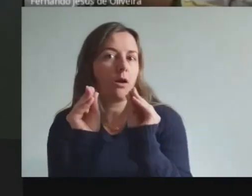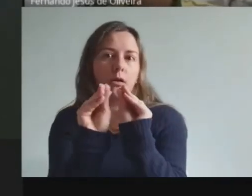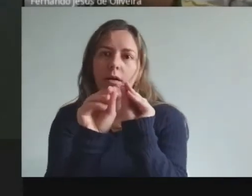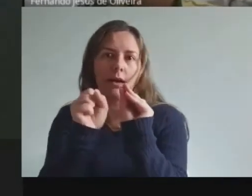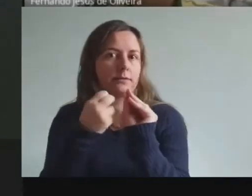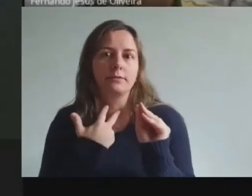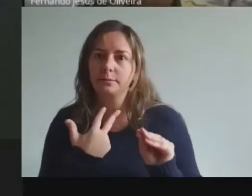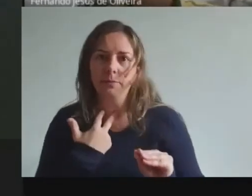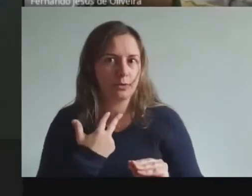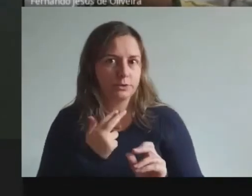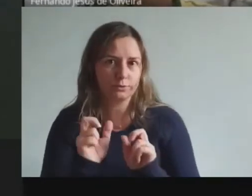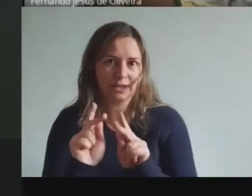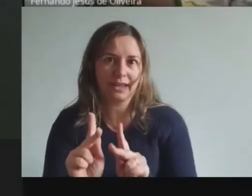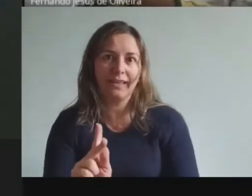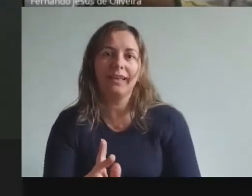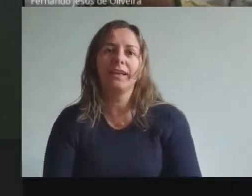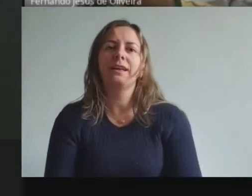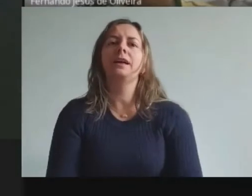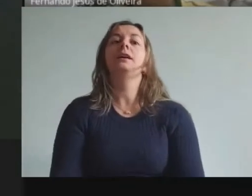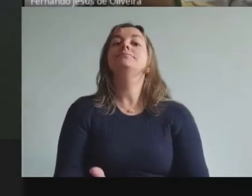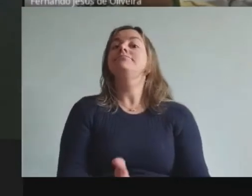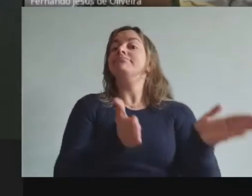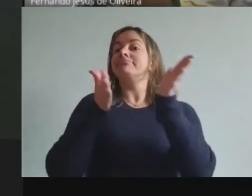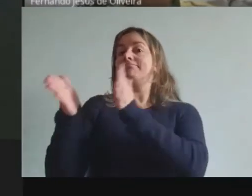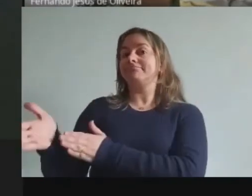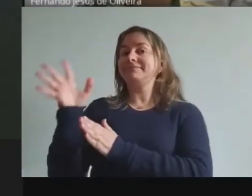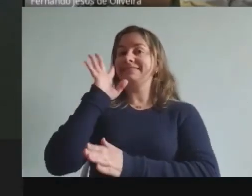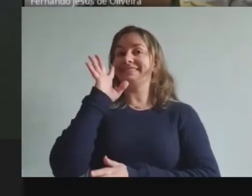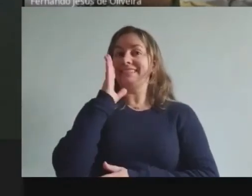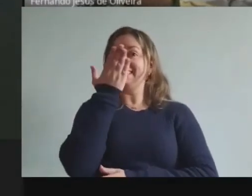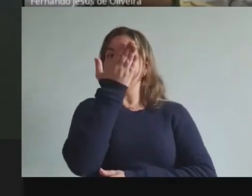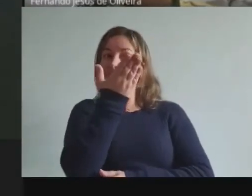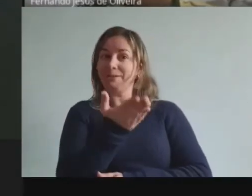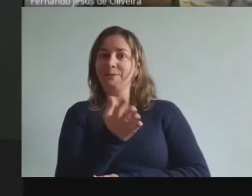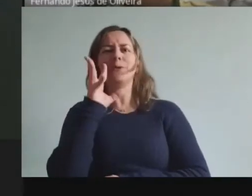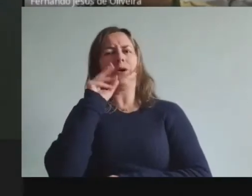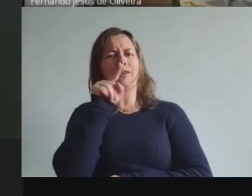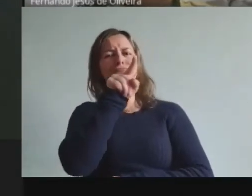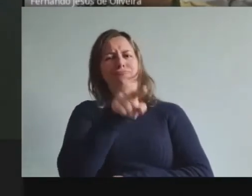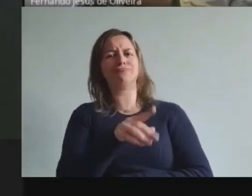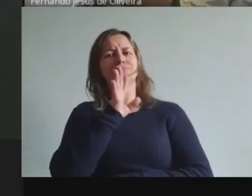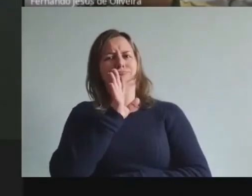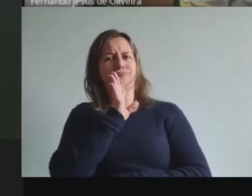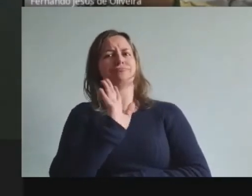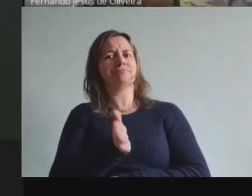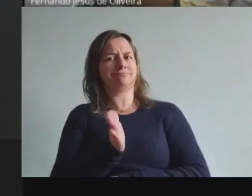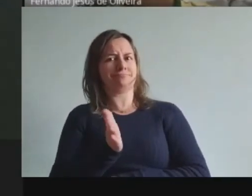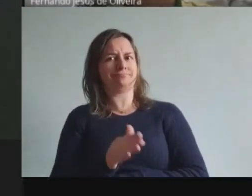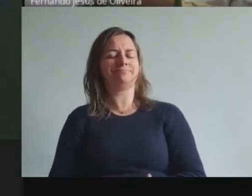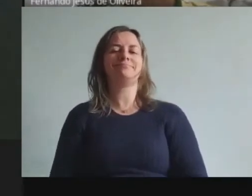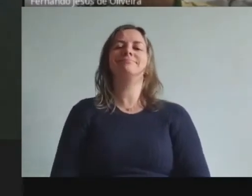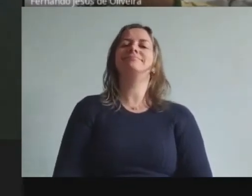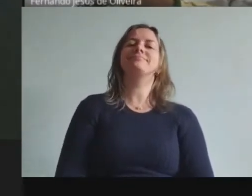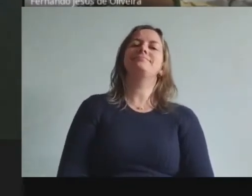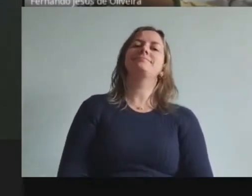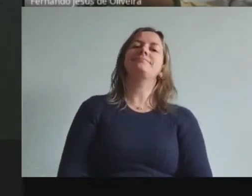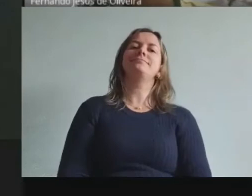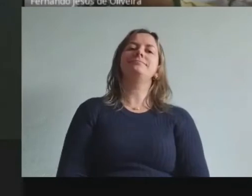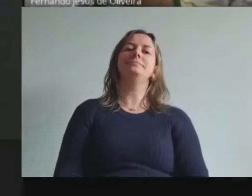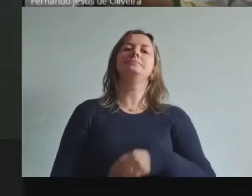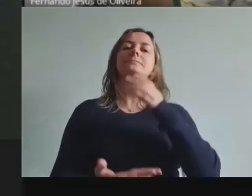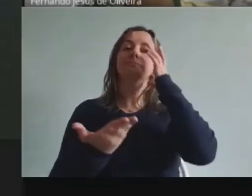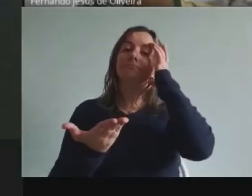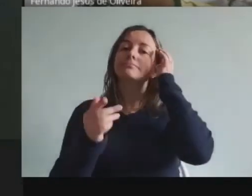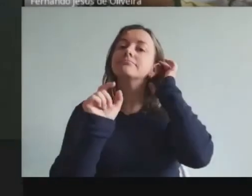muito legal e que vocês vão se deparar com ela, imagino que vocês já conheçam alguns desses sujeitos aqui,